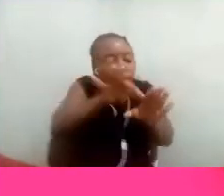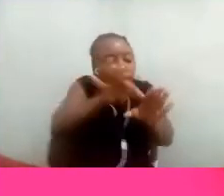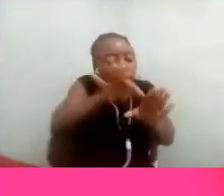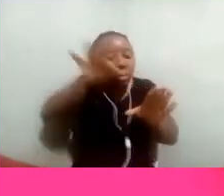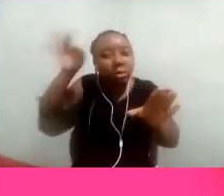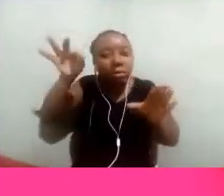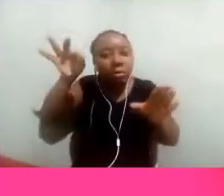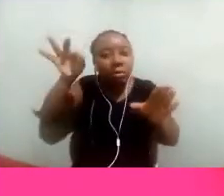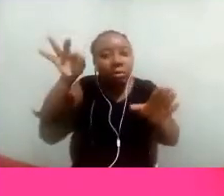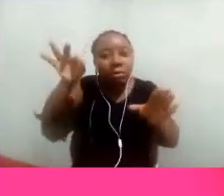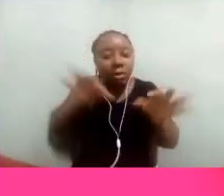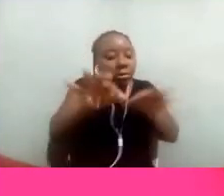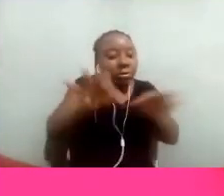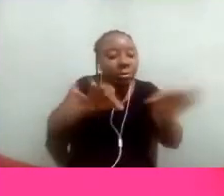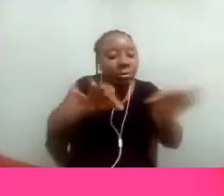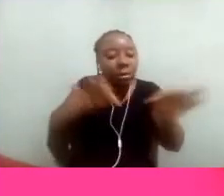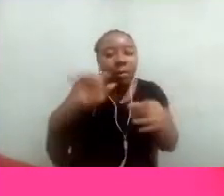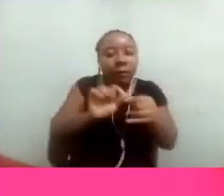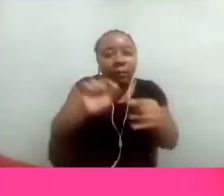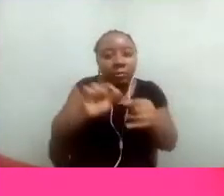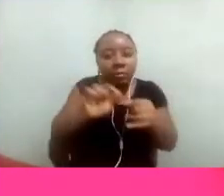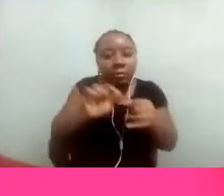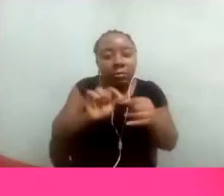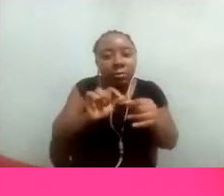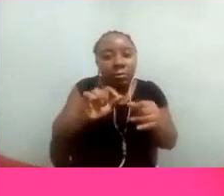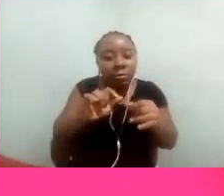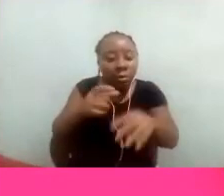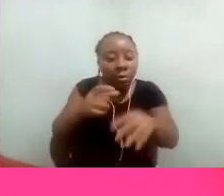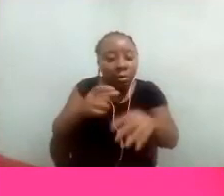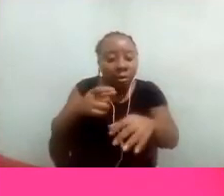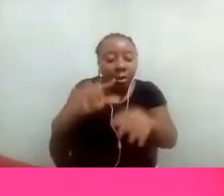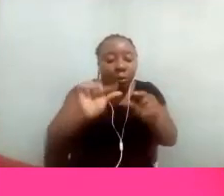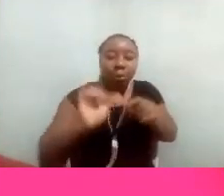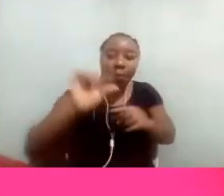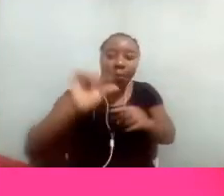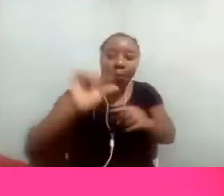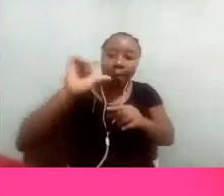objeto. Quanto mais grosso você deixar